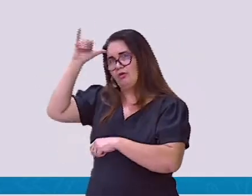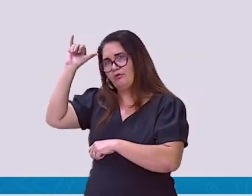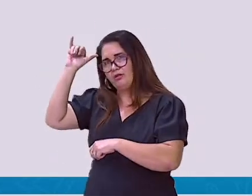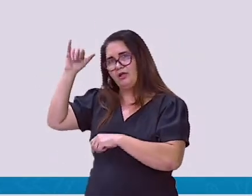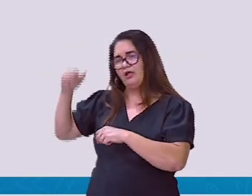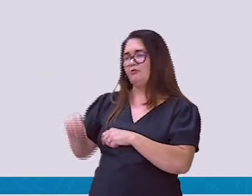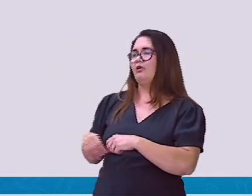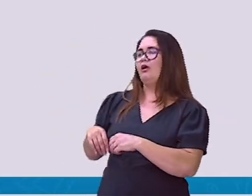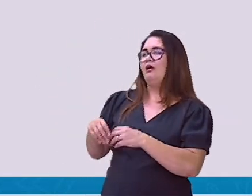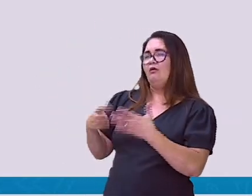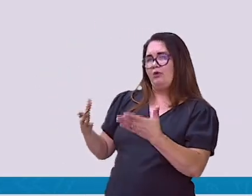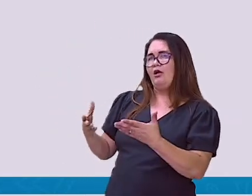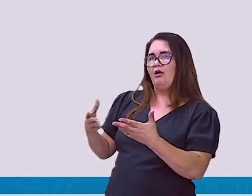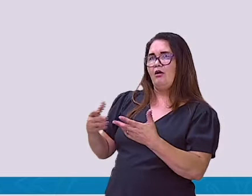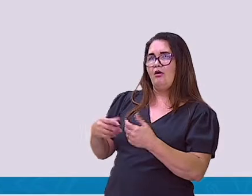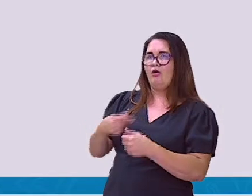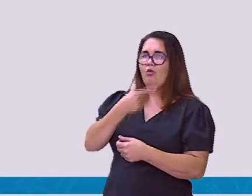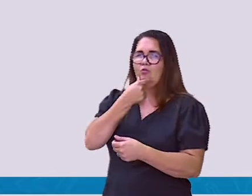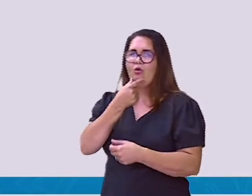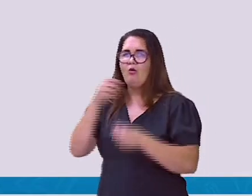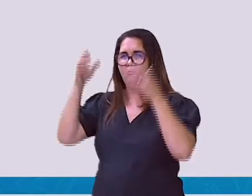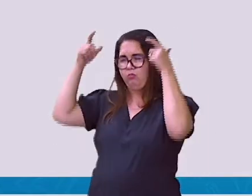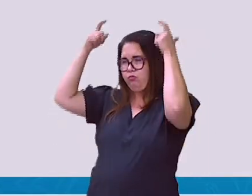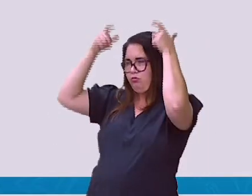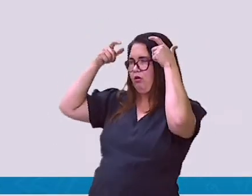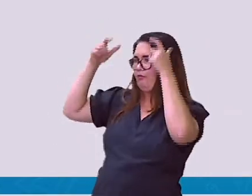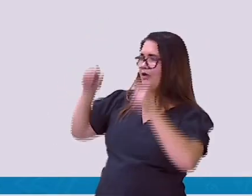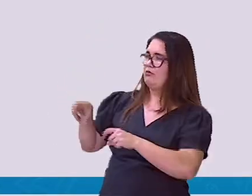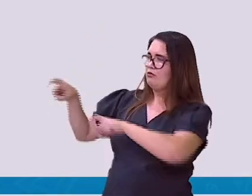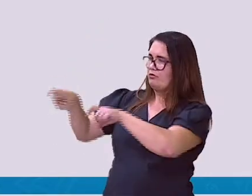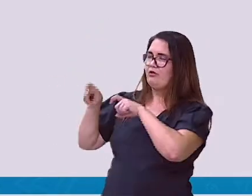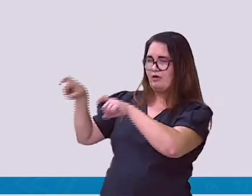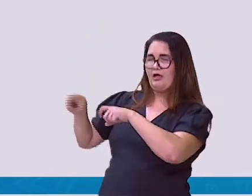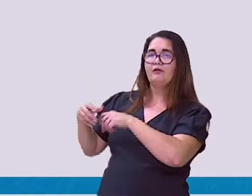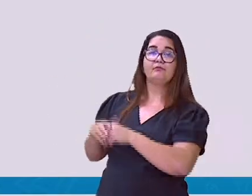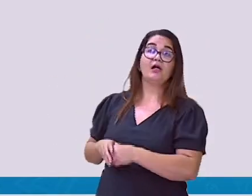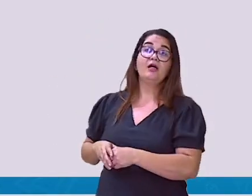uma fazenda imensa, aí ele solta o gado.